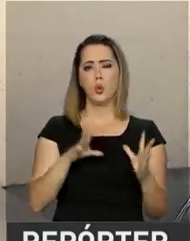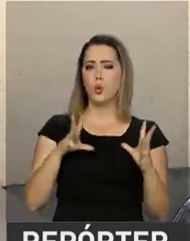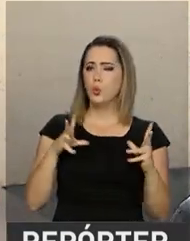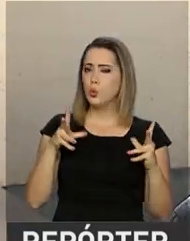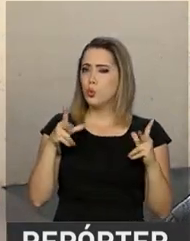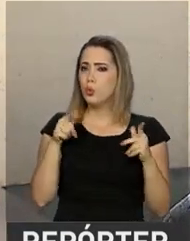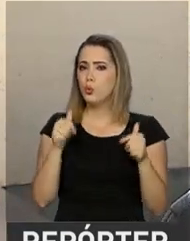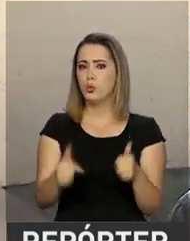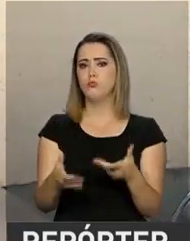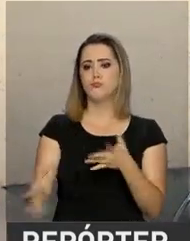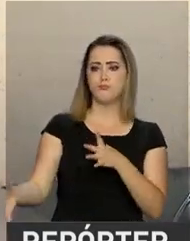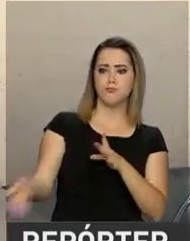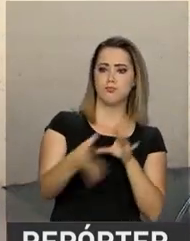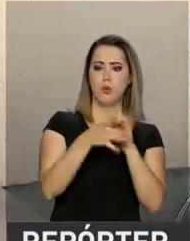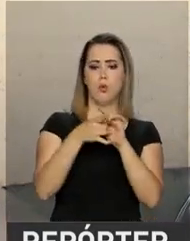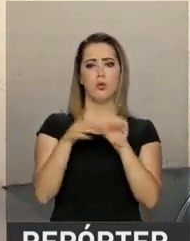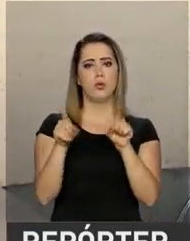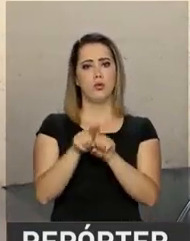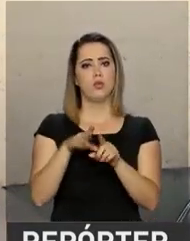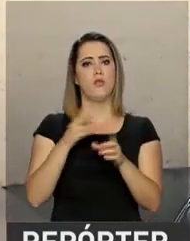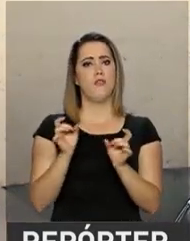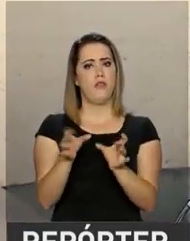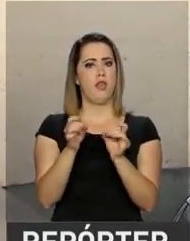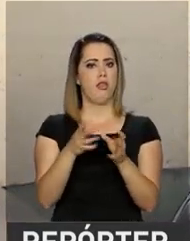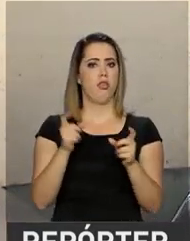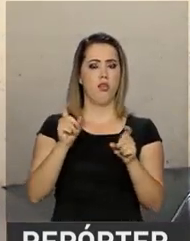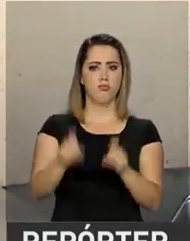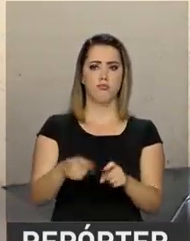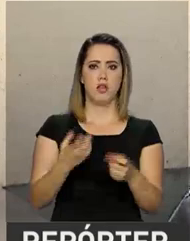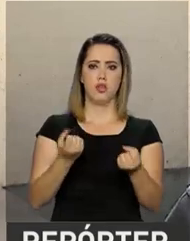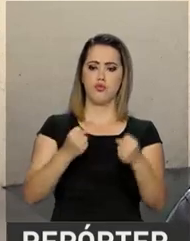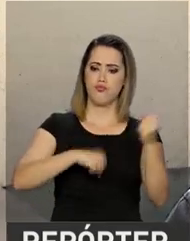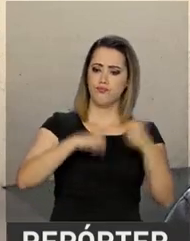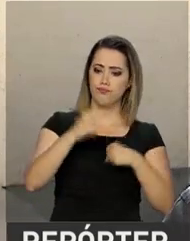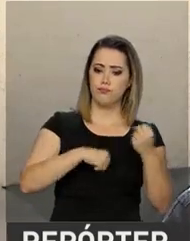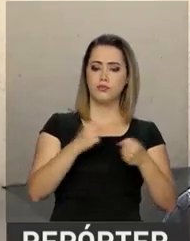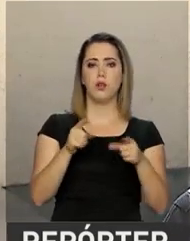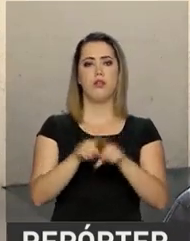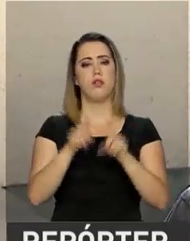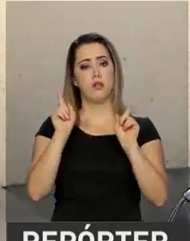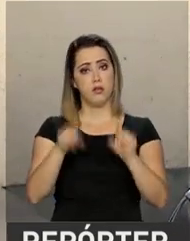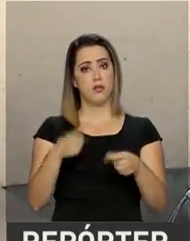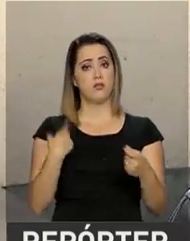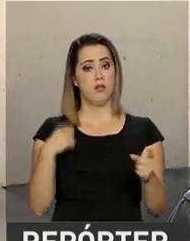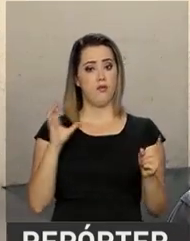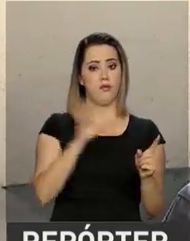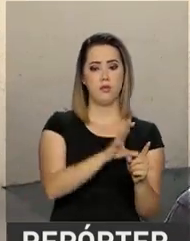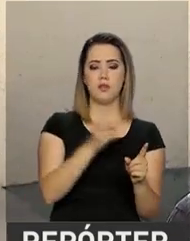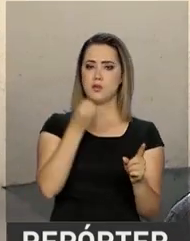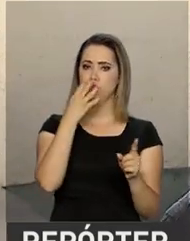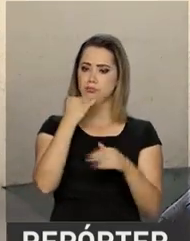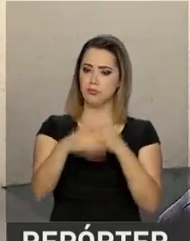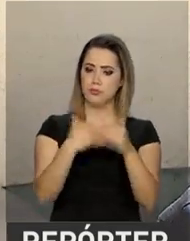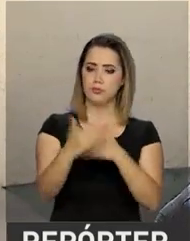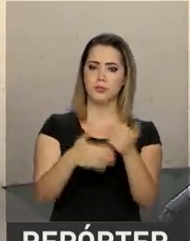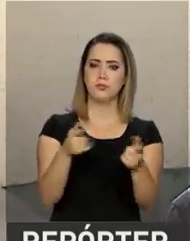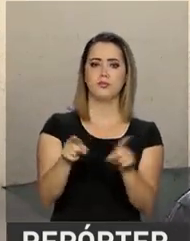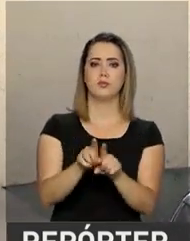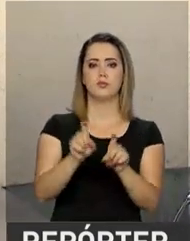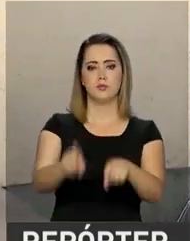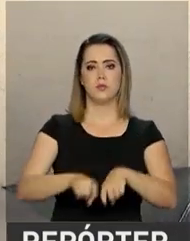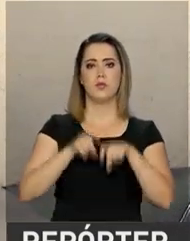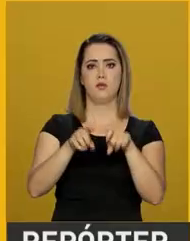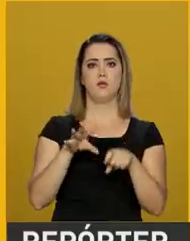indiretamente ela ea própria venda de máquinas no futuro tudo isso é reflexo do bom desenvolvimento da agricultura